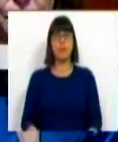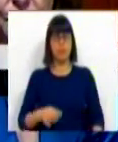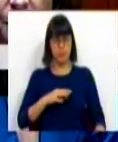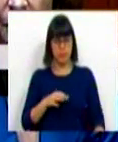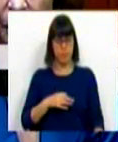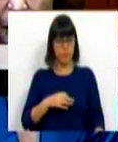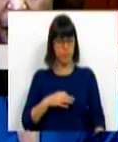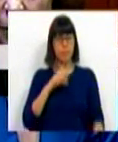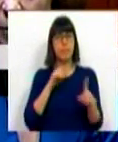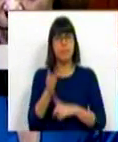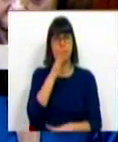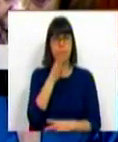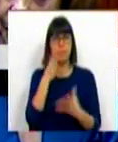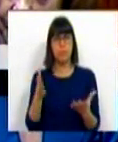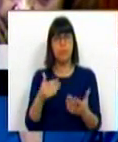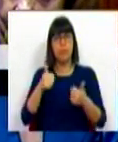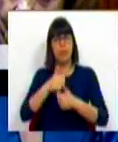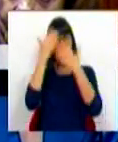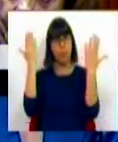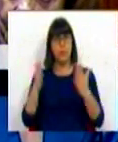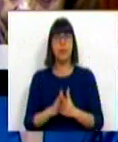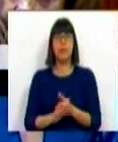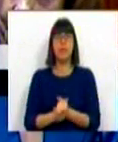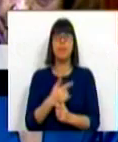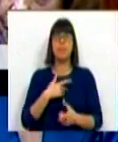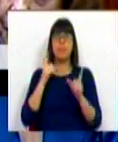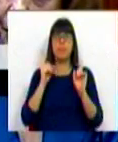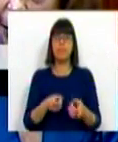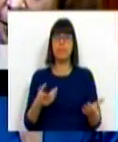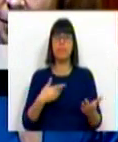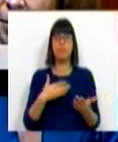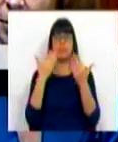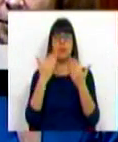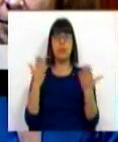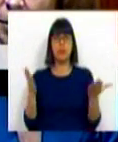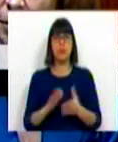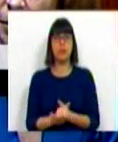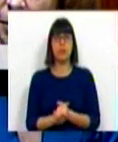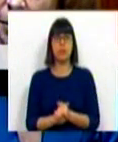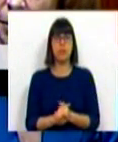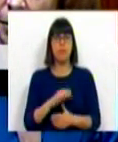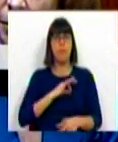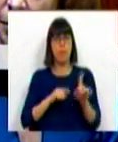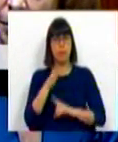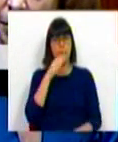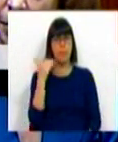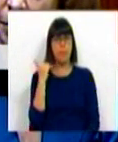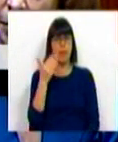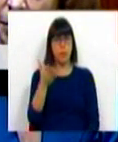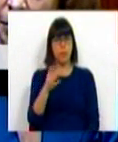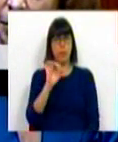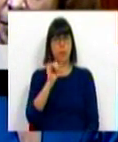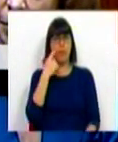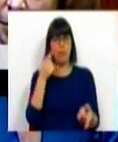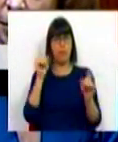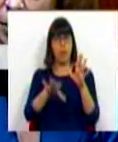Senhor deputado, bom dia. Queria começar, se me permite, por felicitar o senhor deputado Pedro Passos Coelho pela